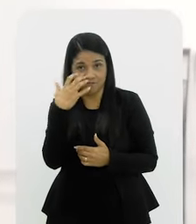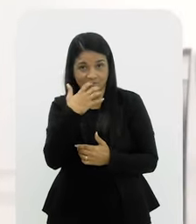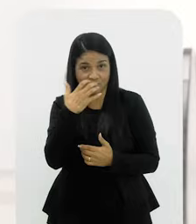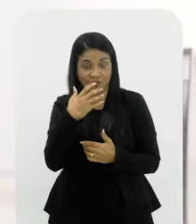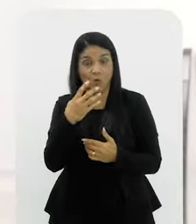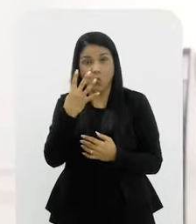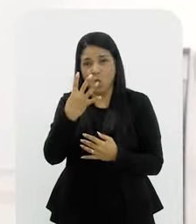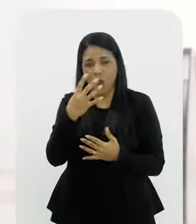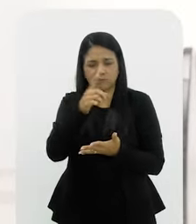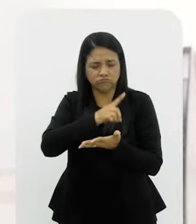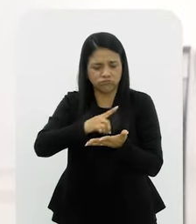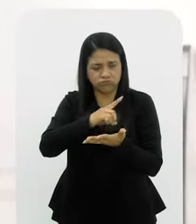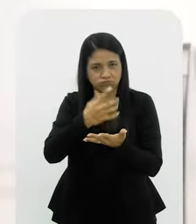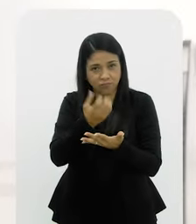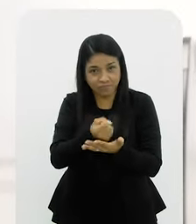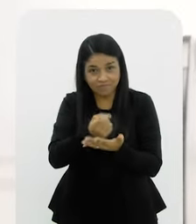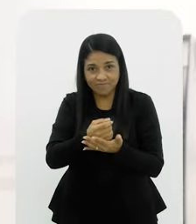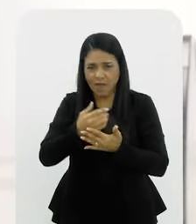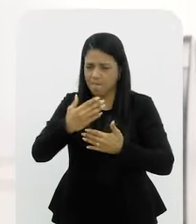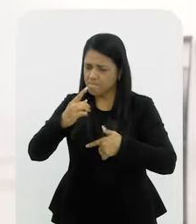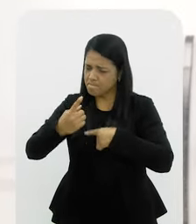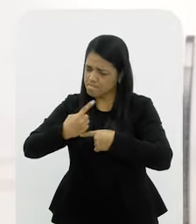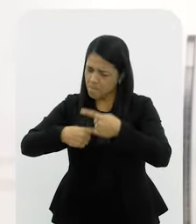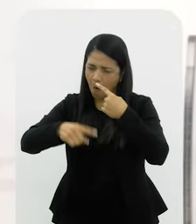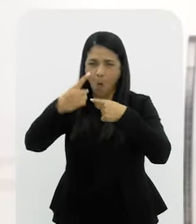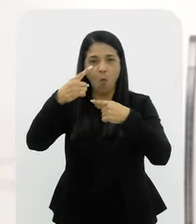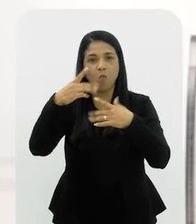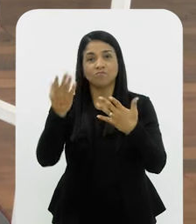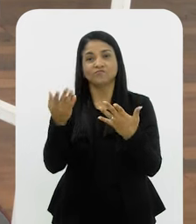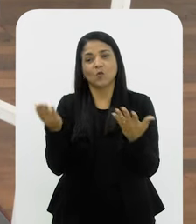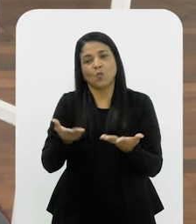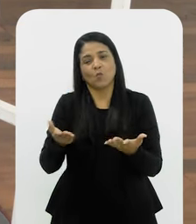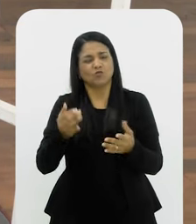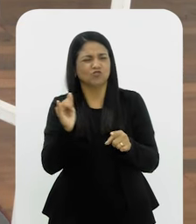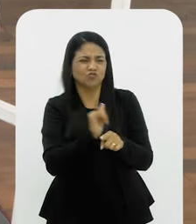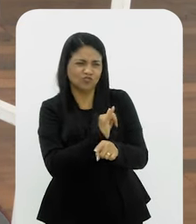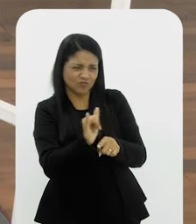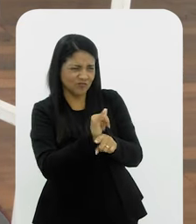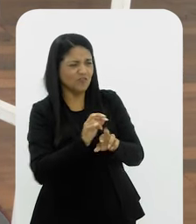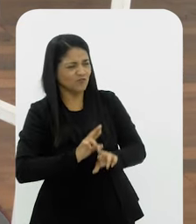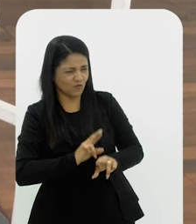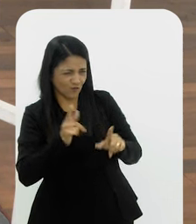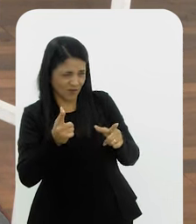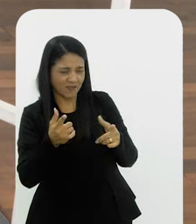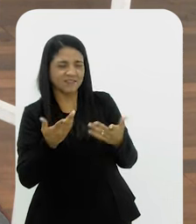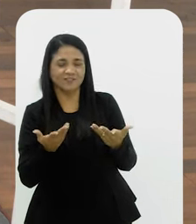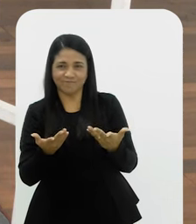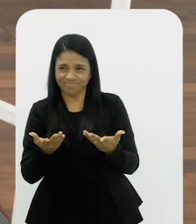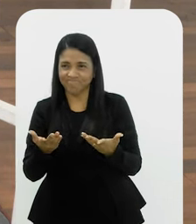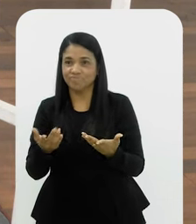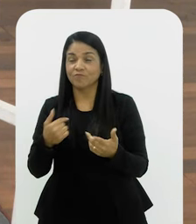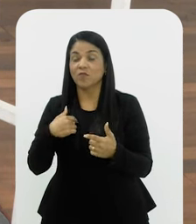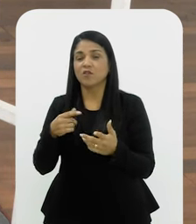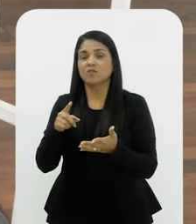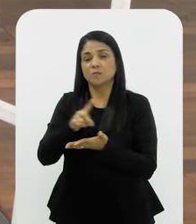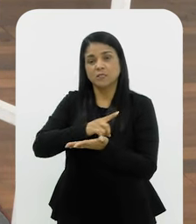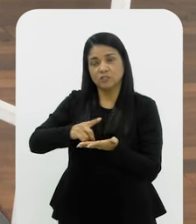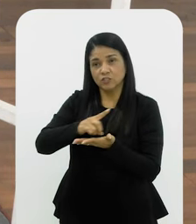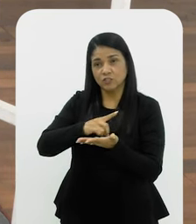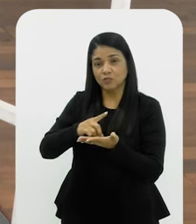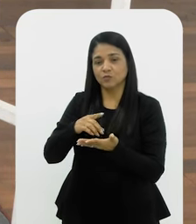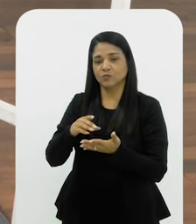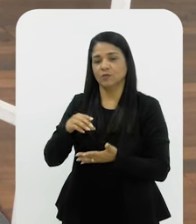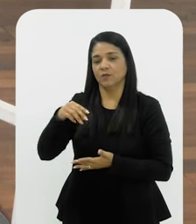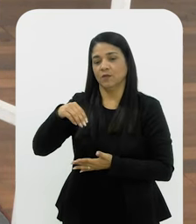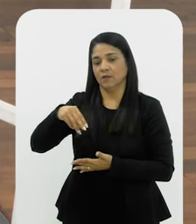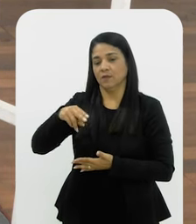Aí, estourou. Aí foi embora. Aí... Hoje as estratégias são totalmente diferentes, os caminhos são totalmente diferentes. São outras. Eu fiz